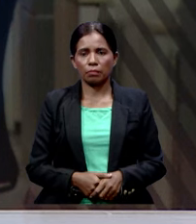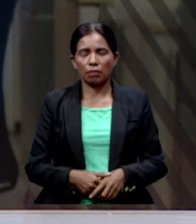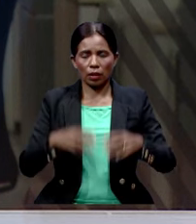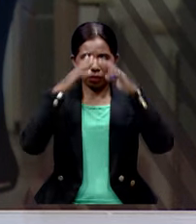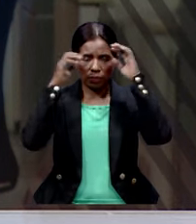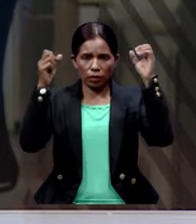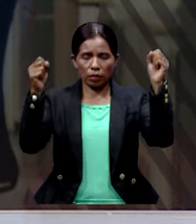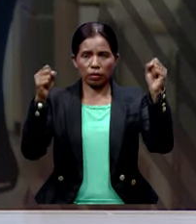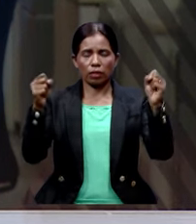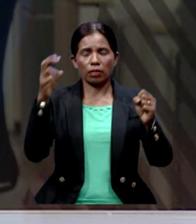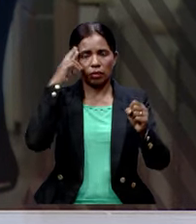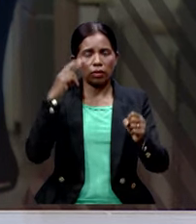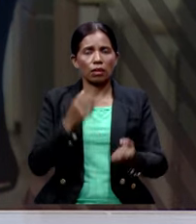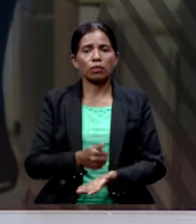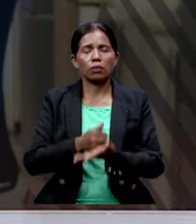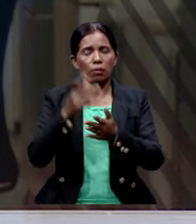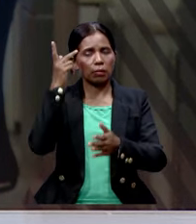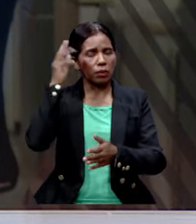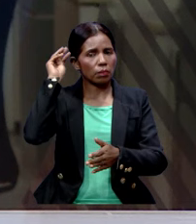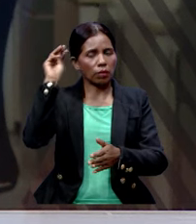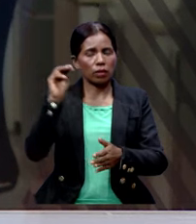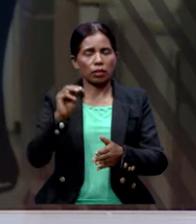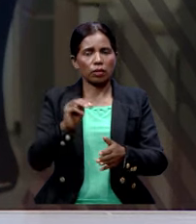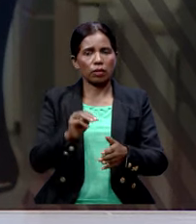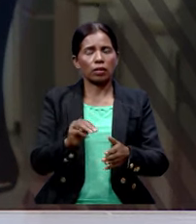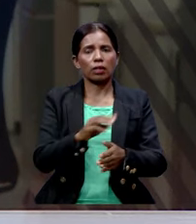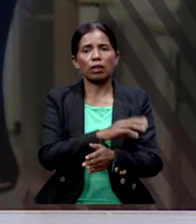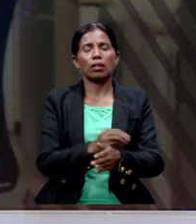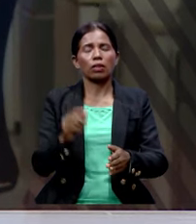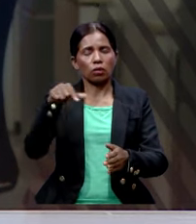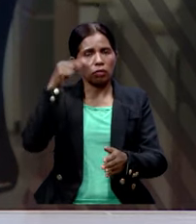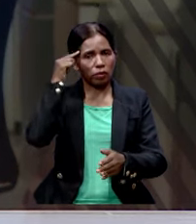Presidente da República apoia primeiro-ministro e remodela governo da CIA.